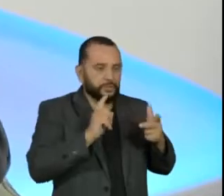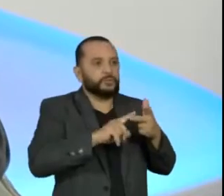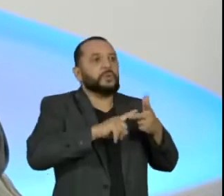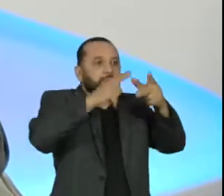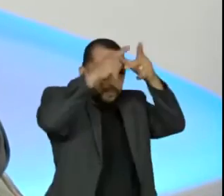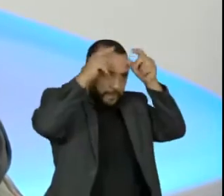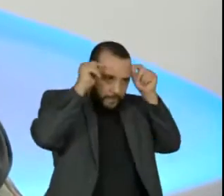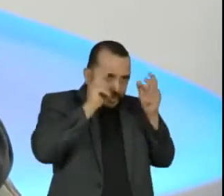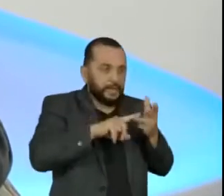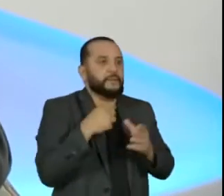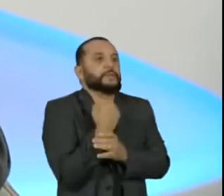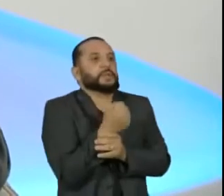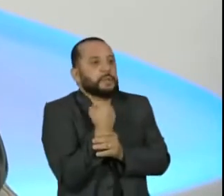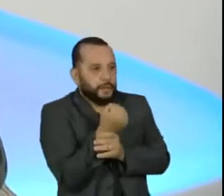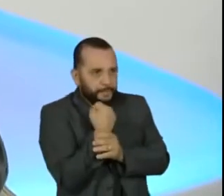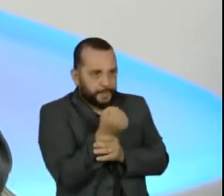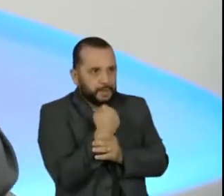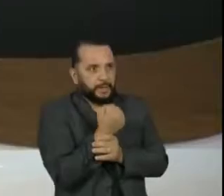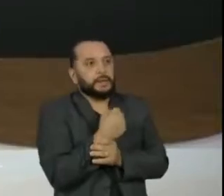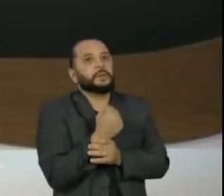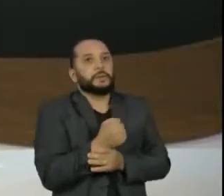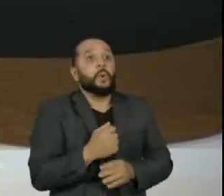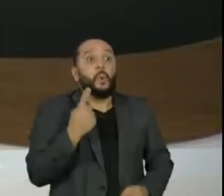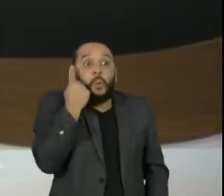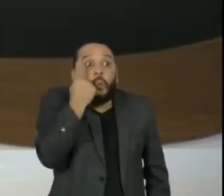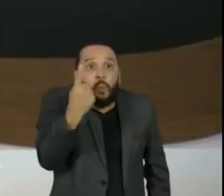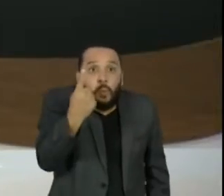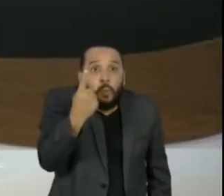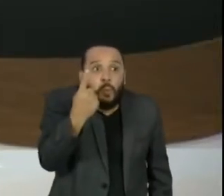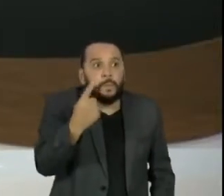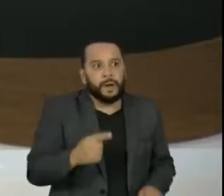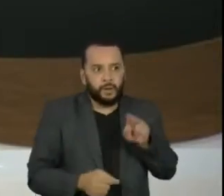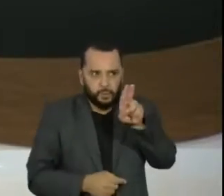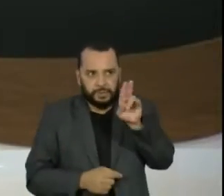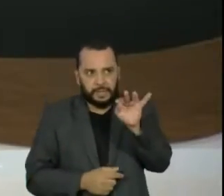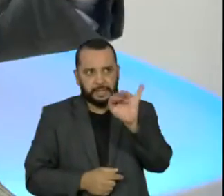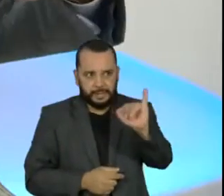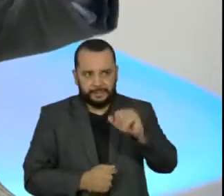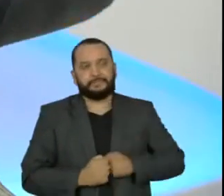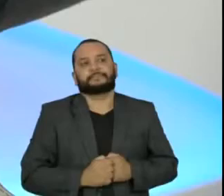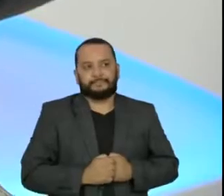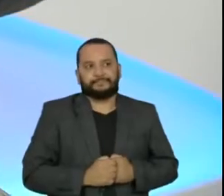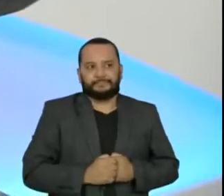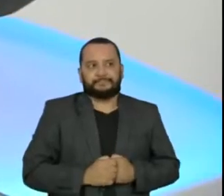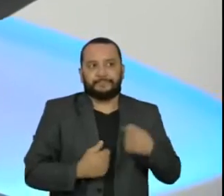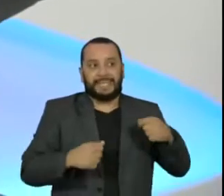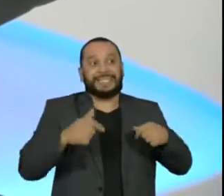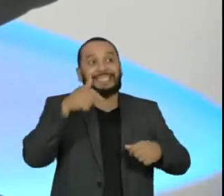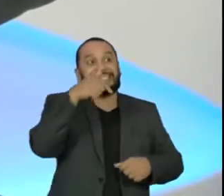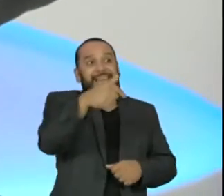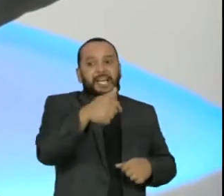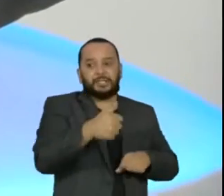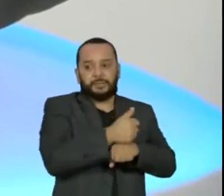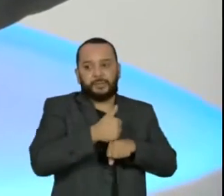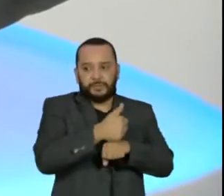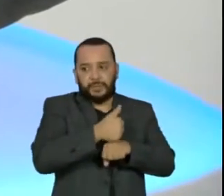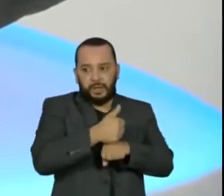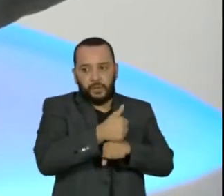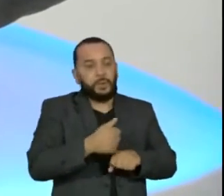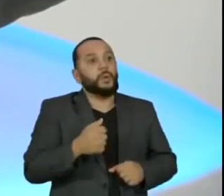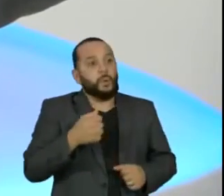enfermeira, fisioterapeuta. Um leito de UTI. Um leito de UTI. Eu aprendi que nós podíamos parar as